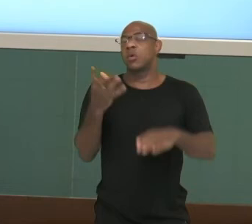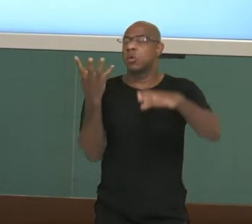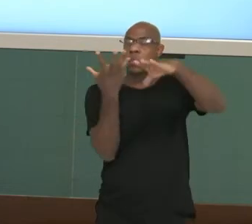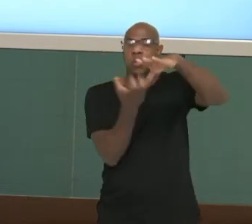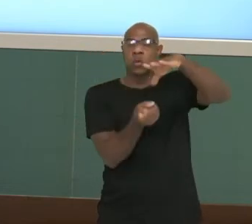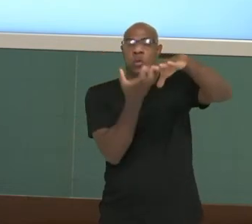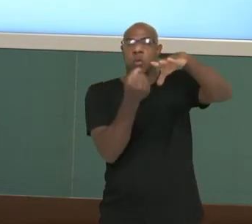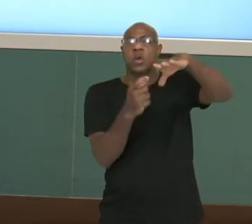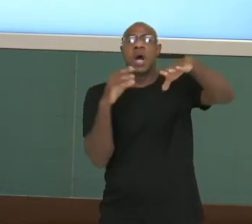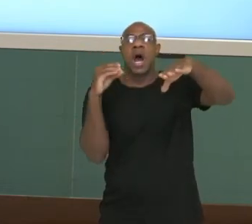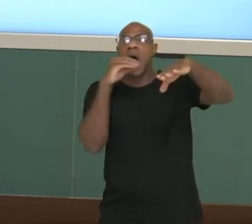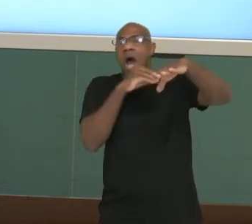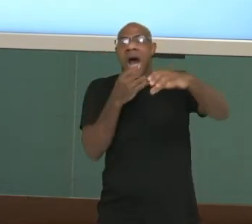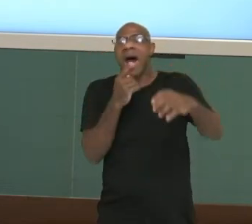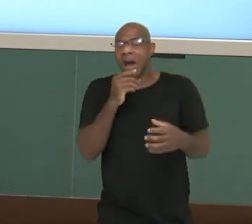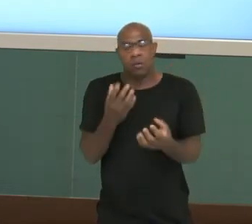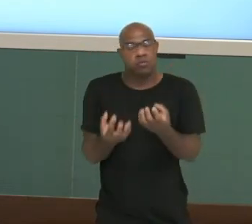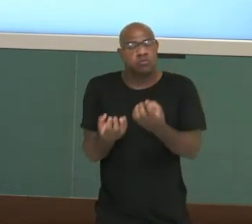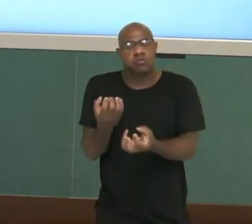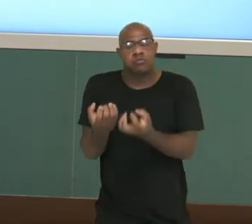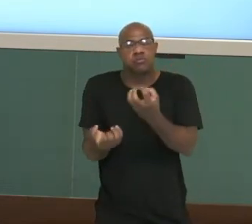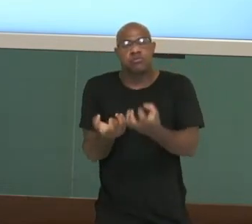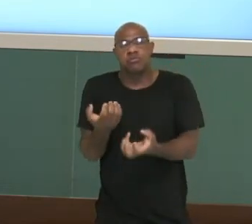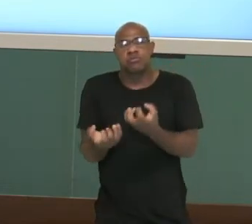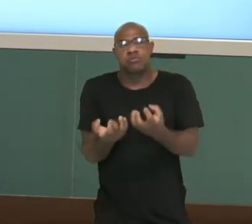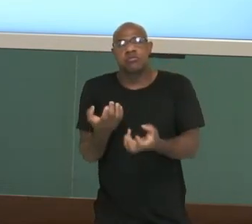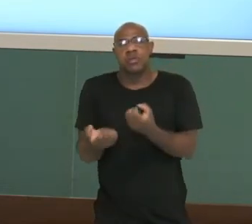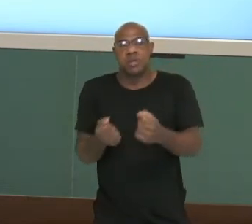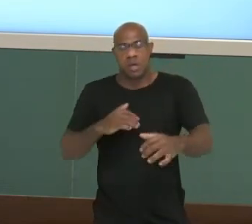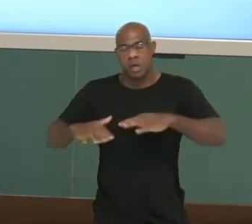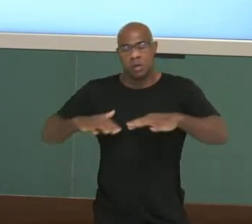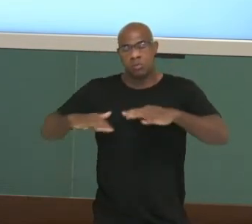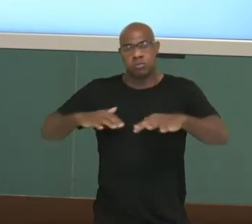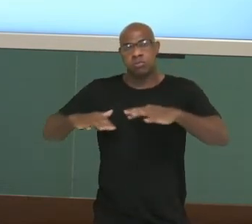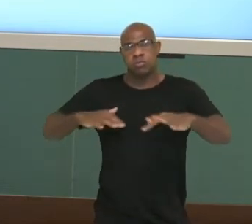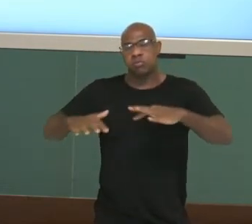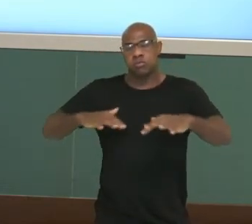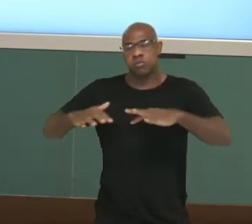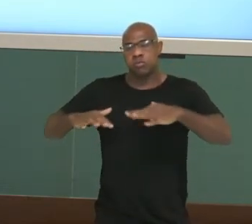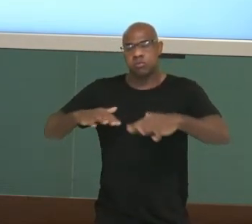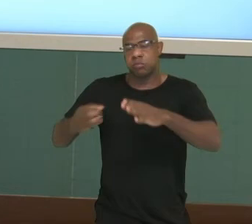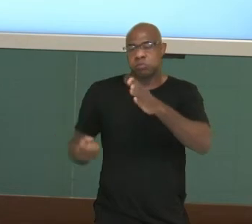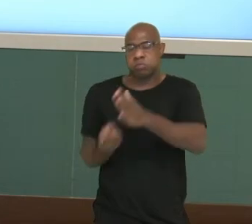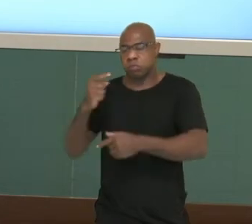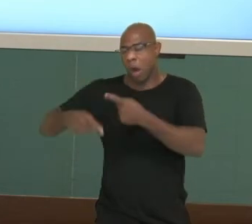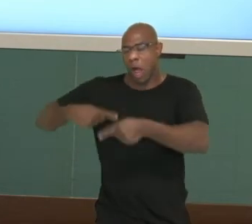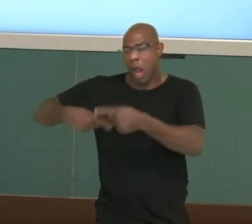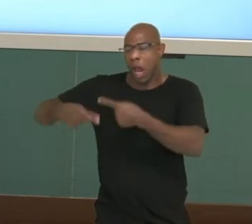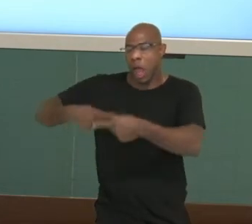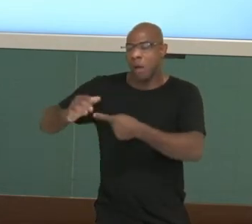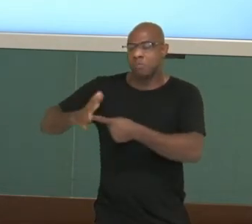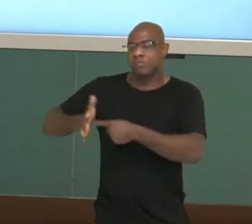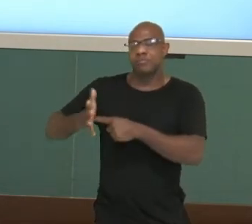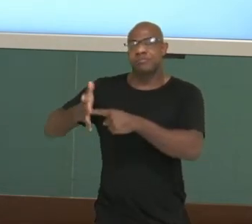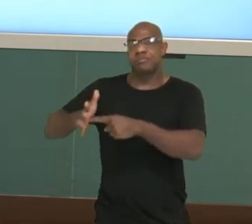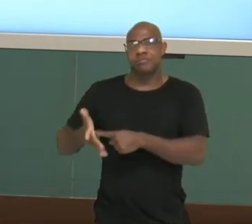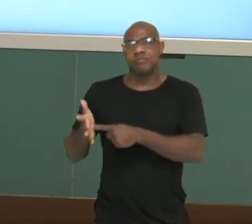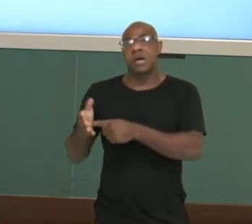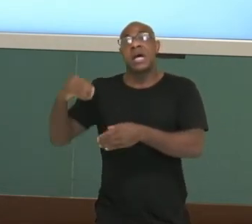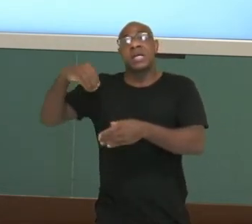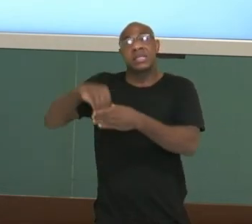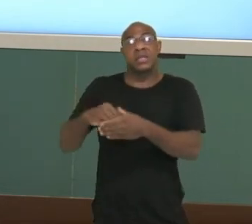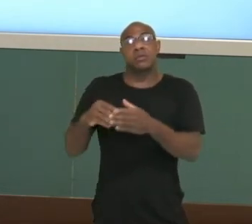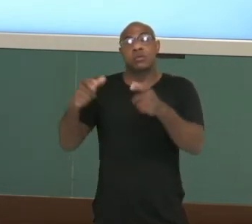a água e essa água, por sua vez, irá movimentar as turbinas. Tudo isso ficando dentro de um sistema fechado,